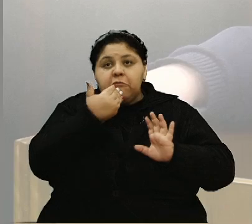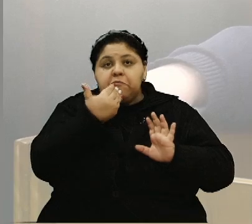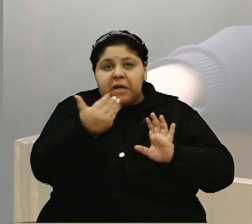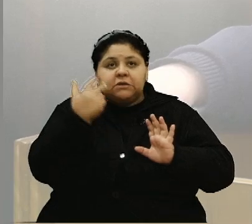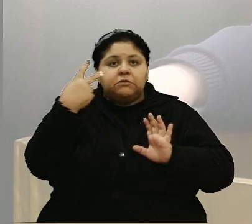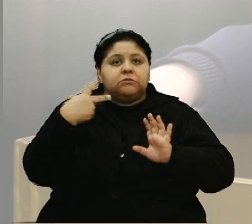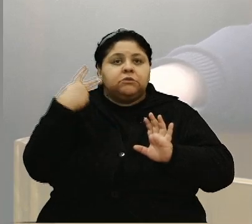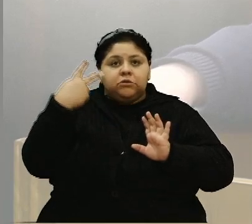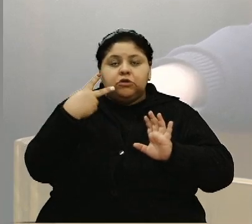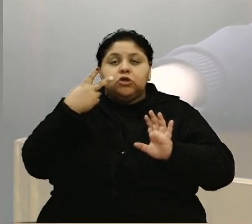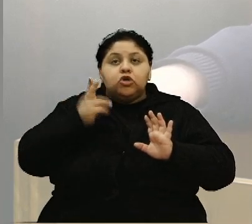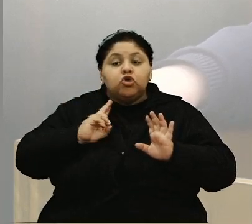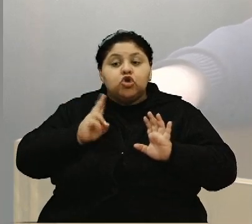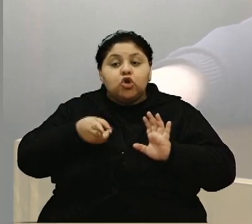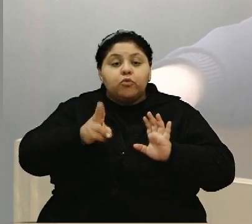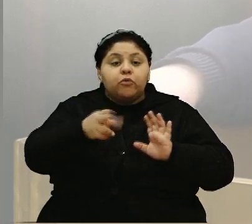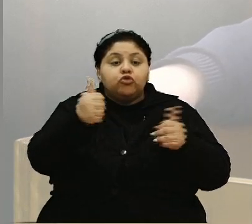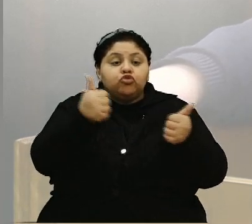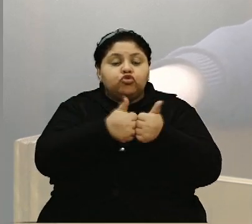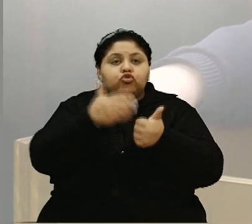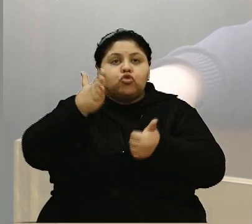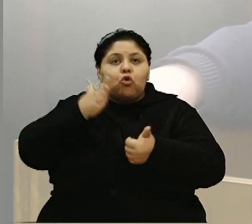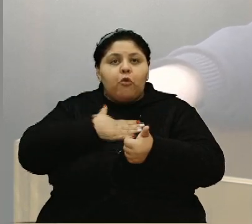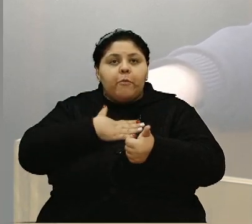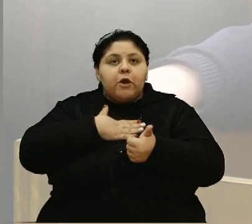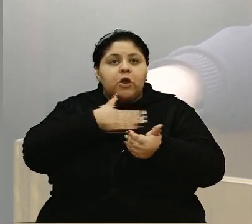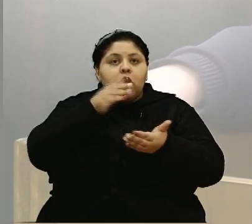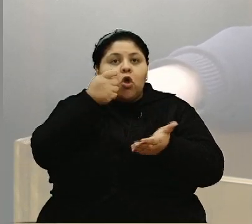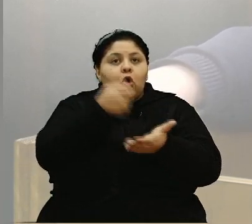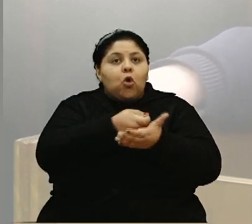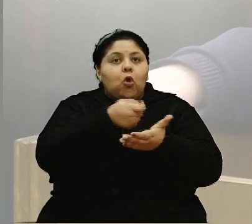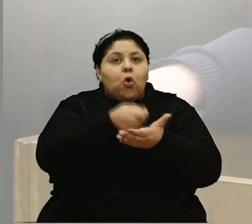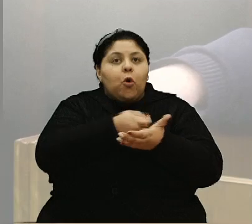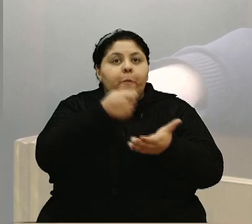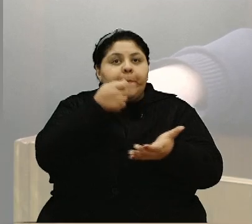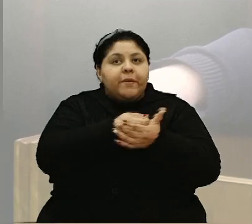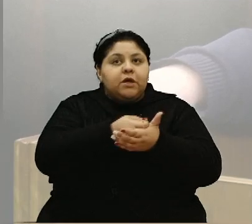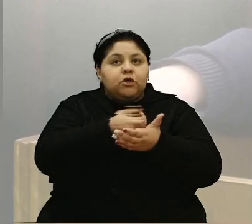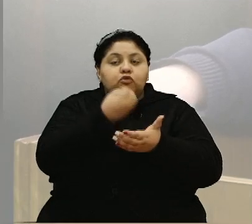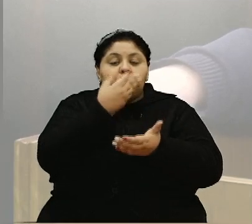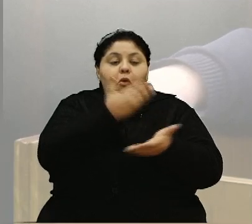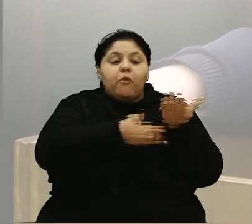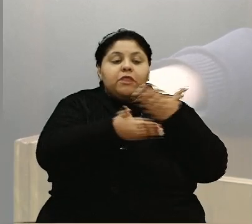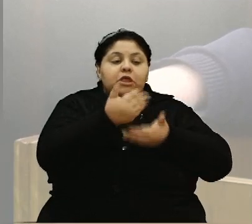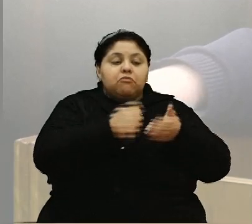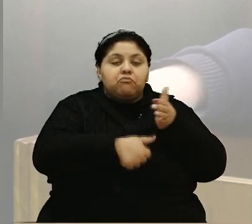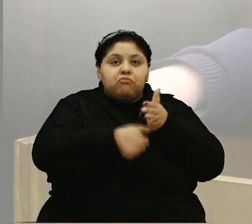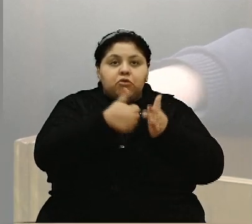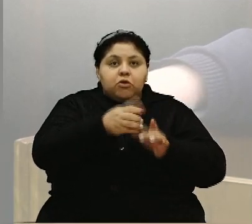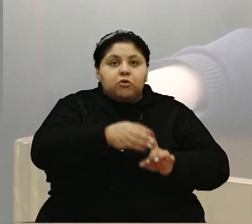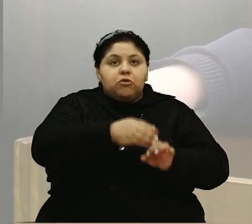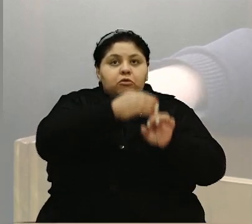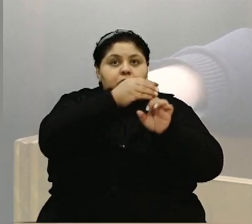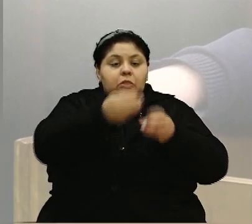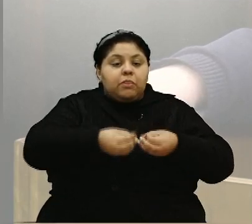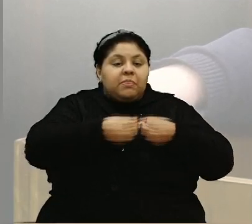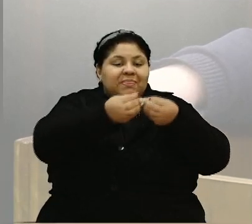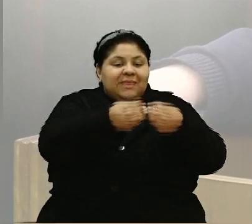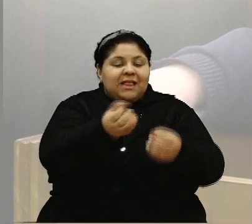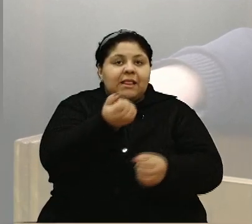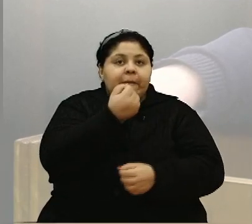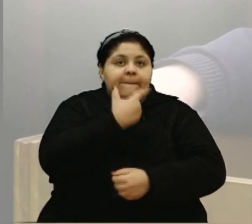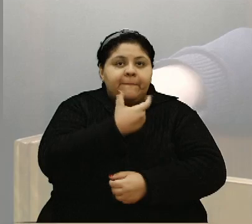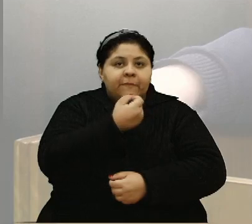vereadores que continuem junto comigo cobrando o bom atendimento e as melhorias, principalmente no fornecimento de medicação